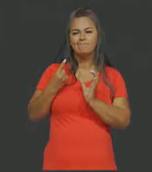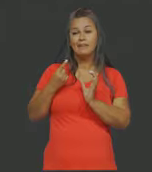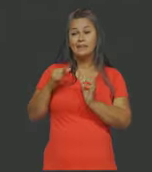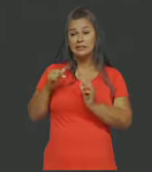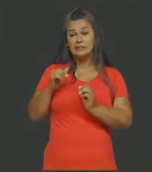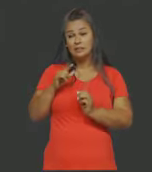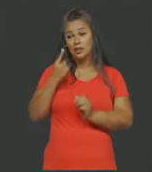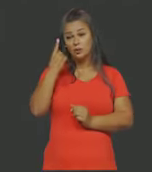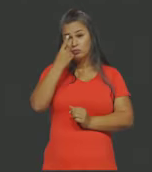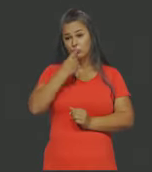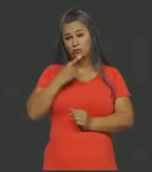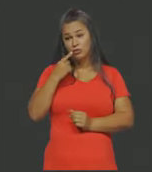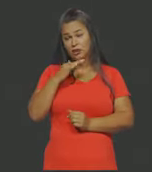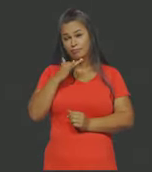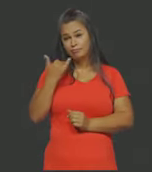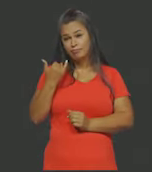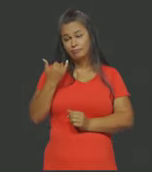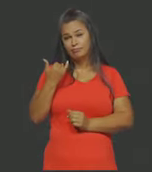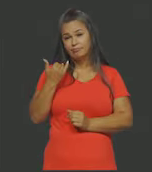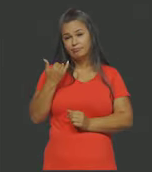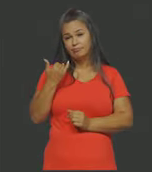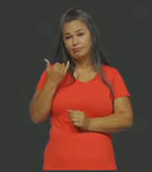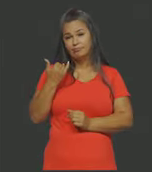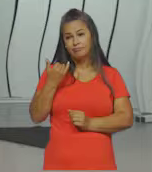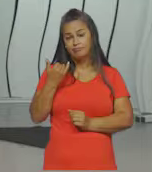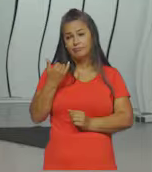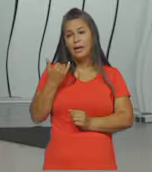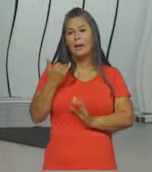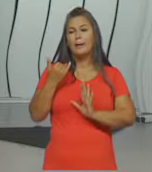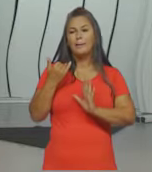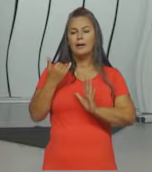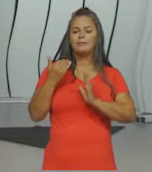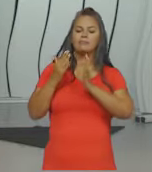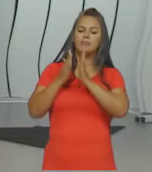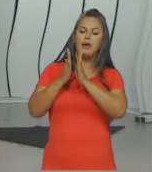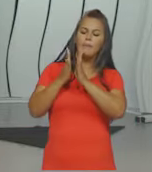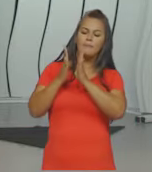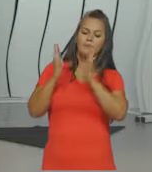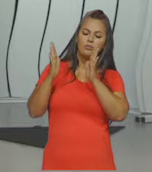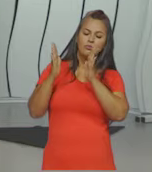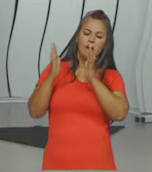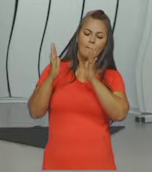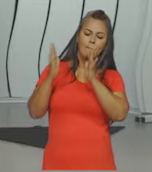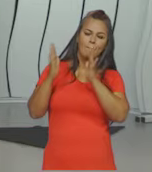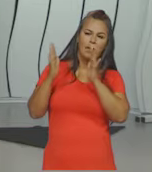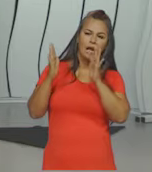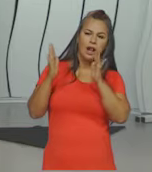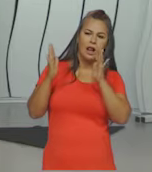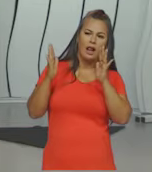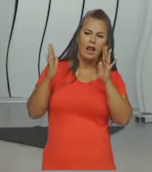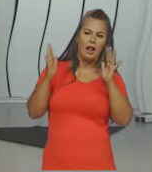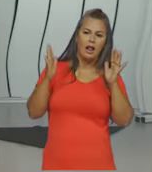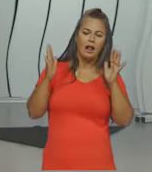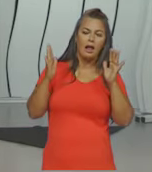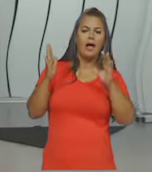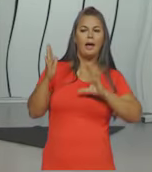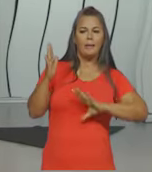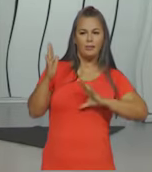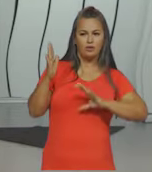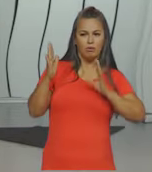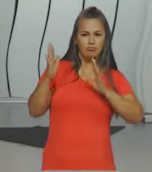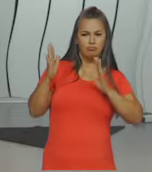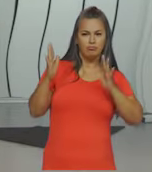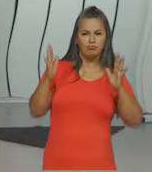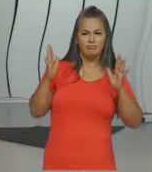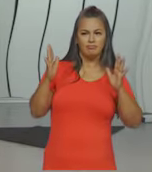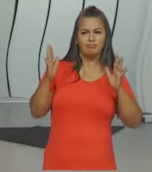degenerar. E aí, nesses outros dias aqui, exatamente 14 dias depois que a menina ovulou, ela